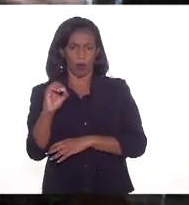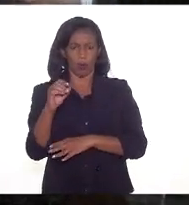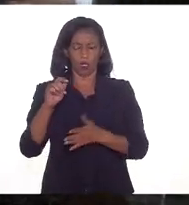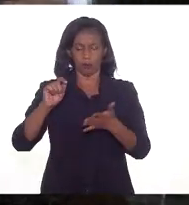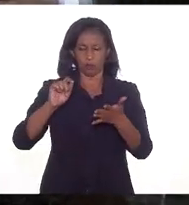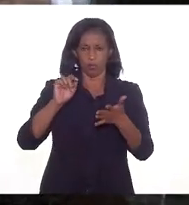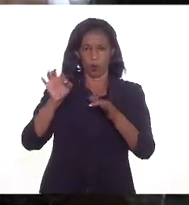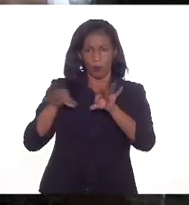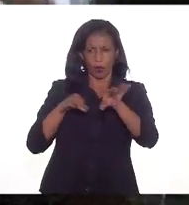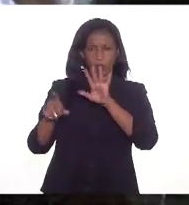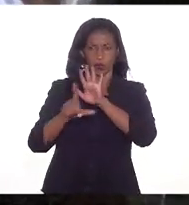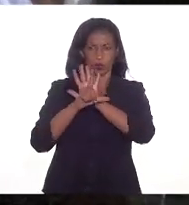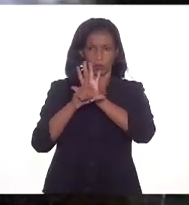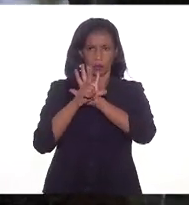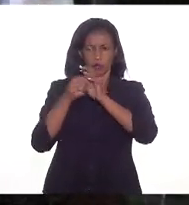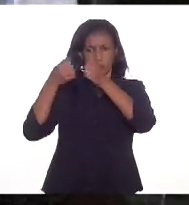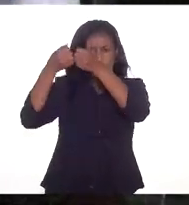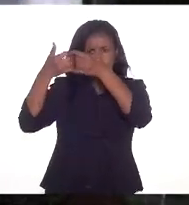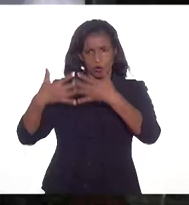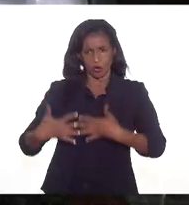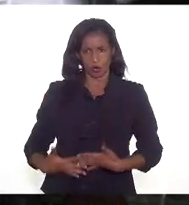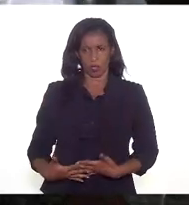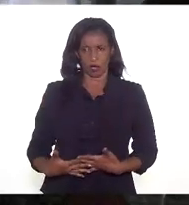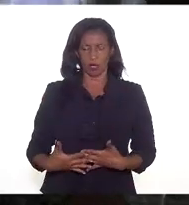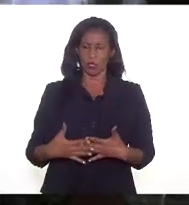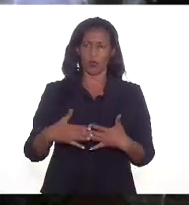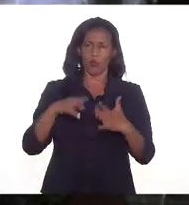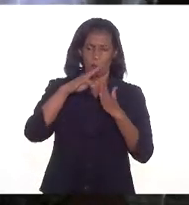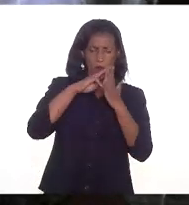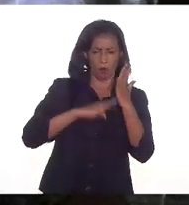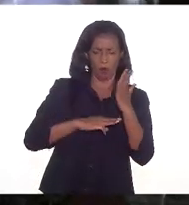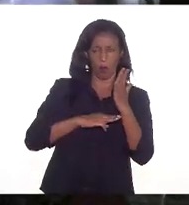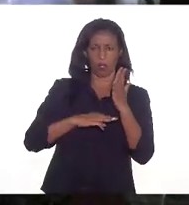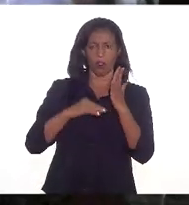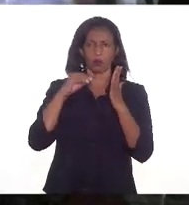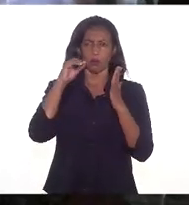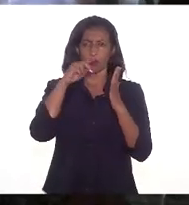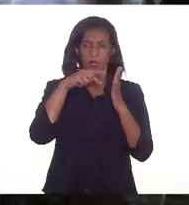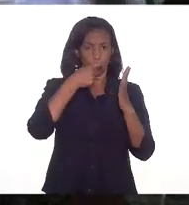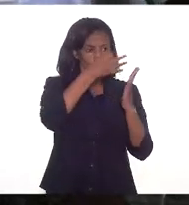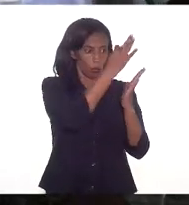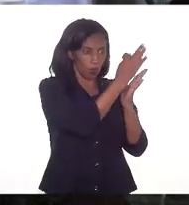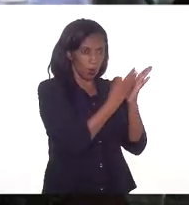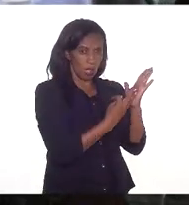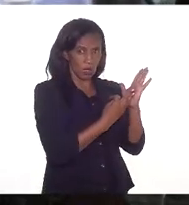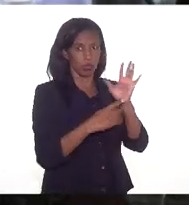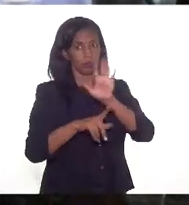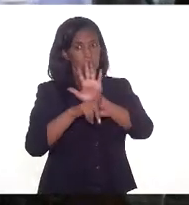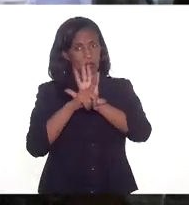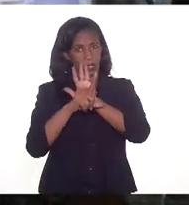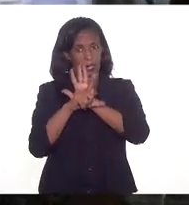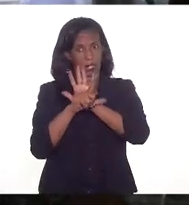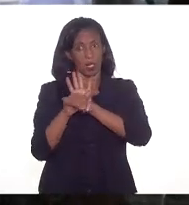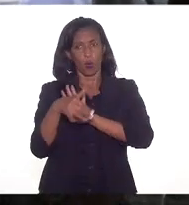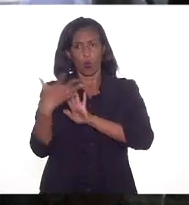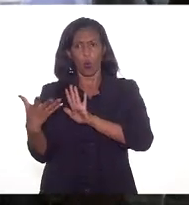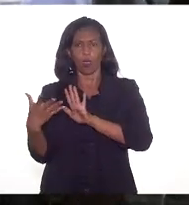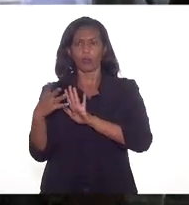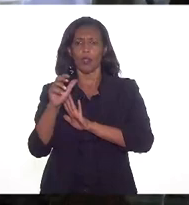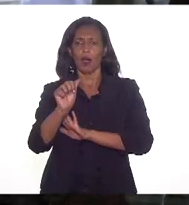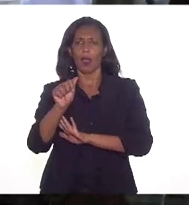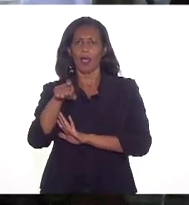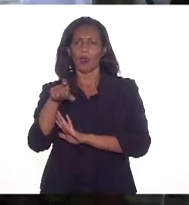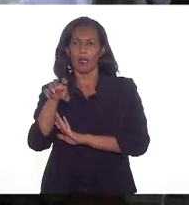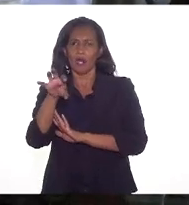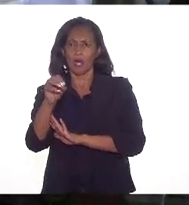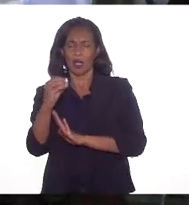presente projeto de lei de diretriz orçamentária foi elaborado tanto na parte do texto da lei quanto aos seus anexos,